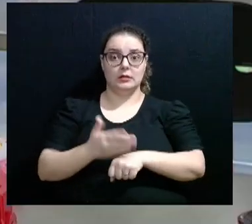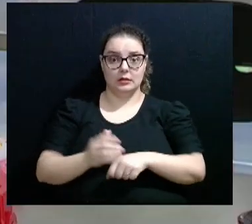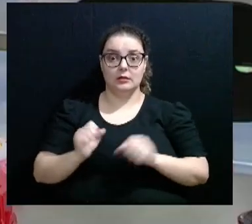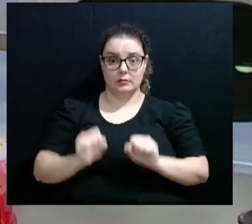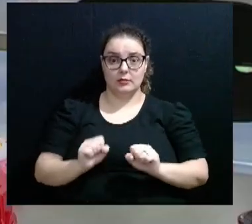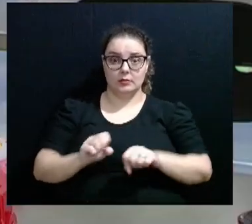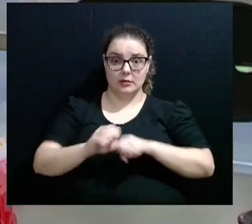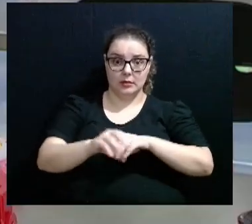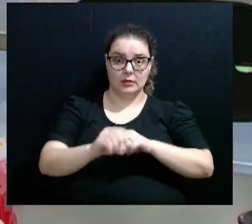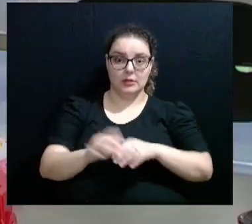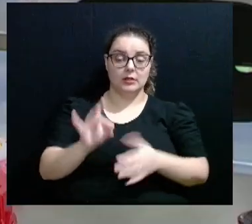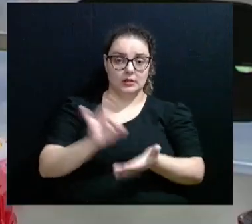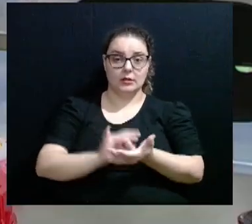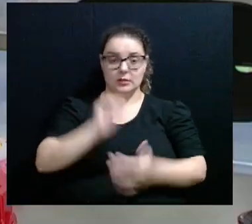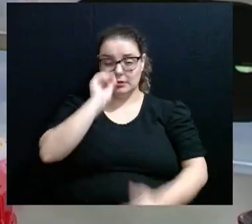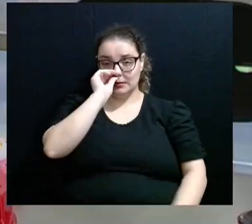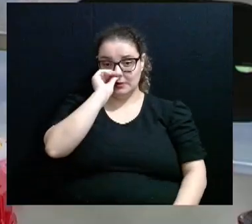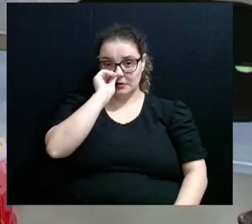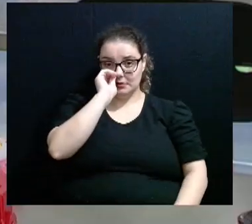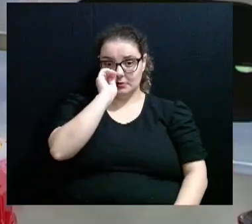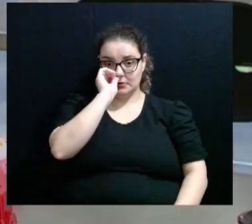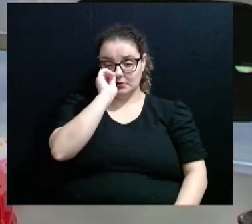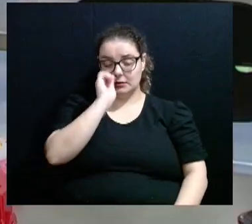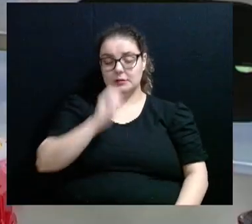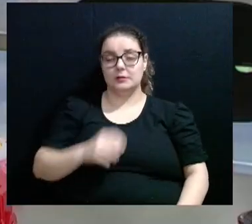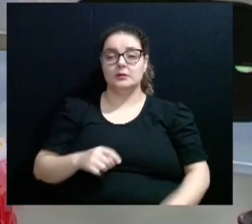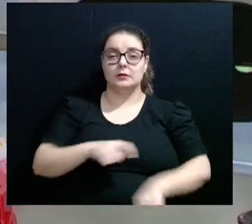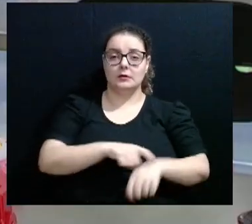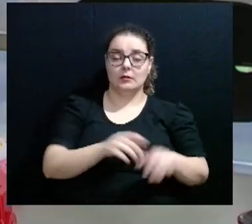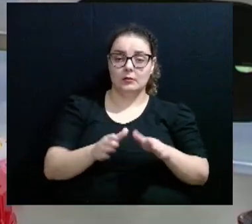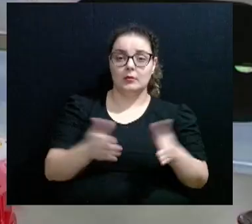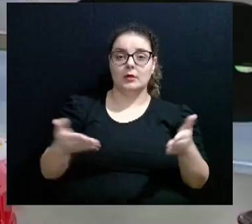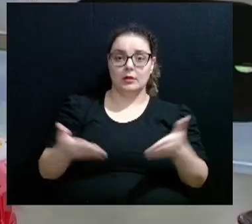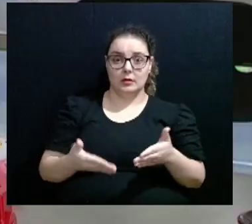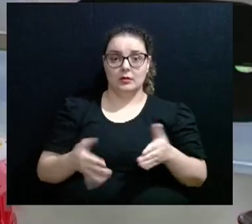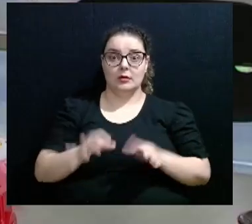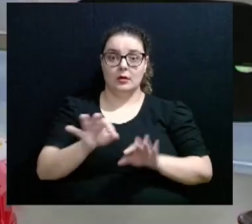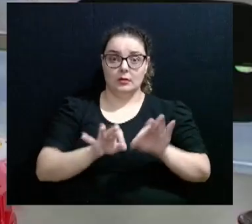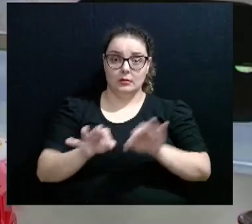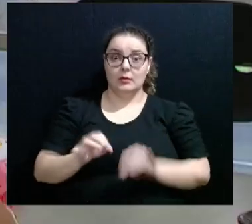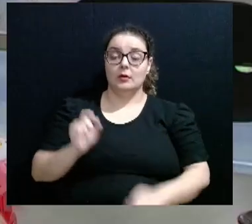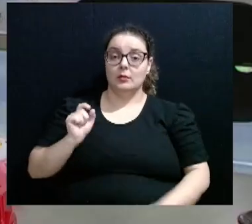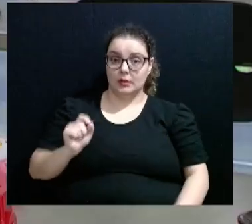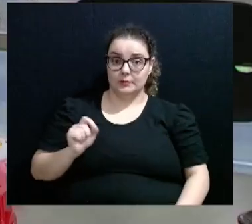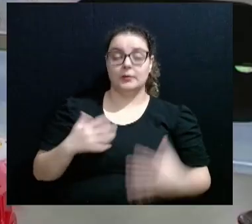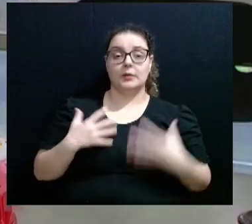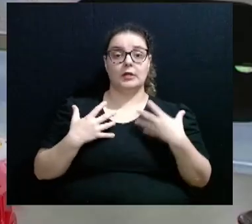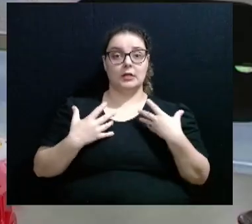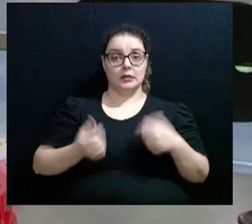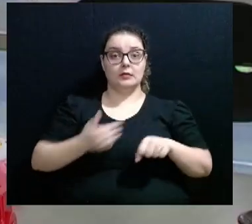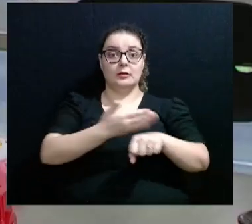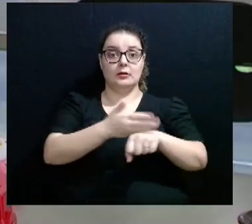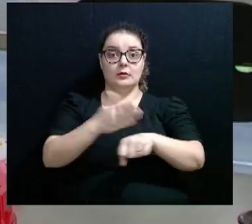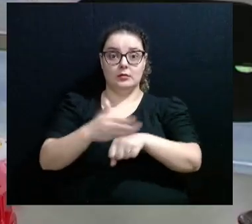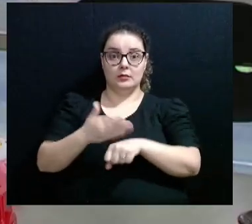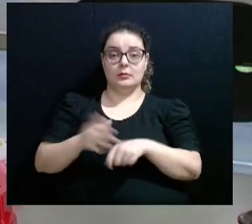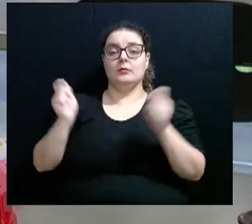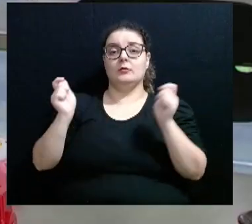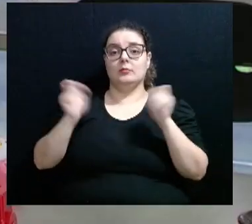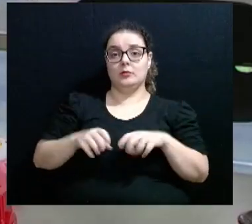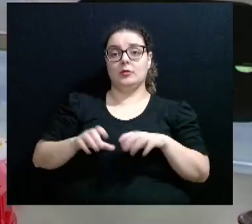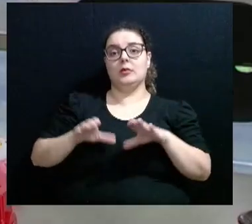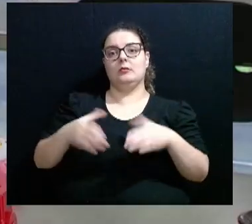verdade, né? Então, a etapa que a gente está agora do projeto é receber os treinamentos para capacitar a equipe para